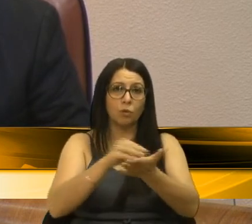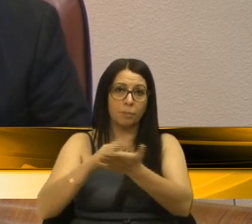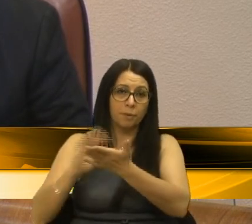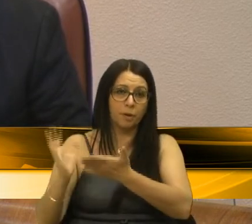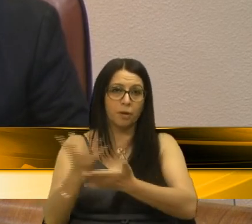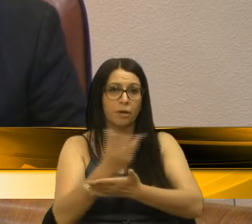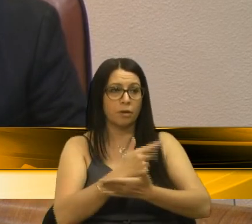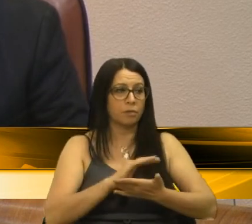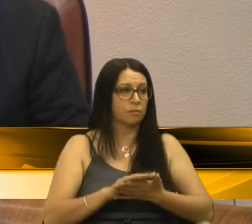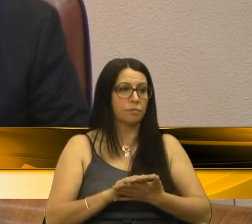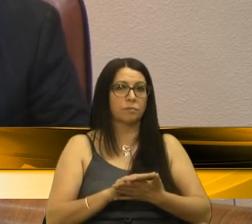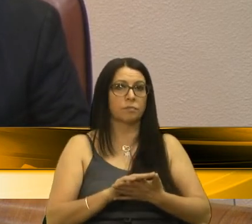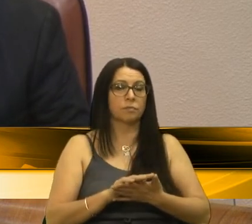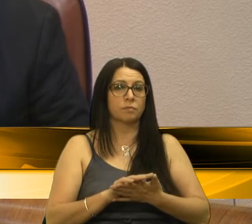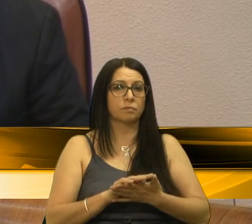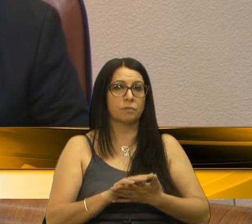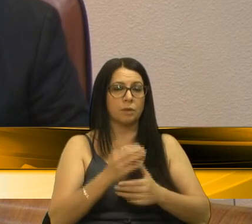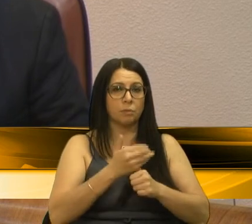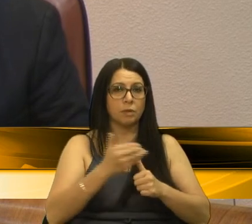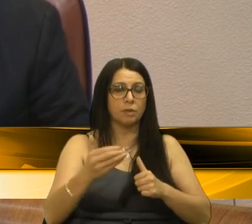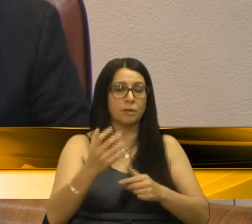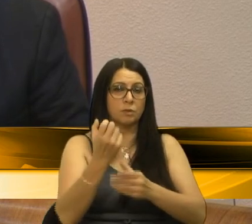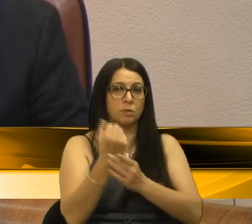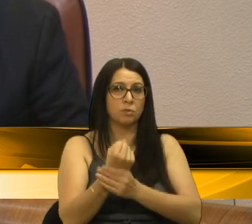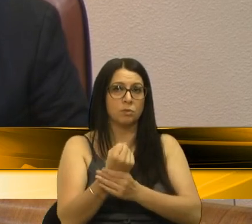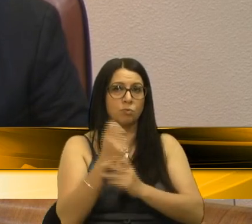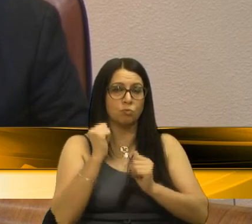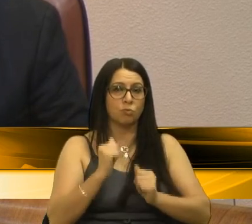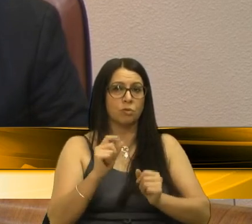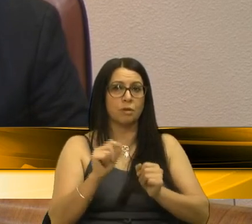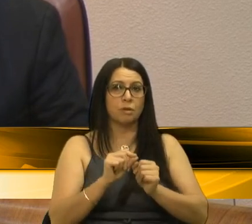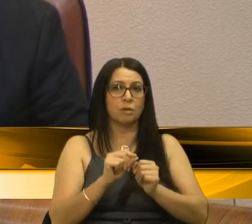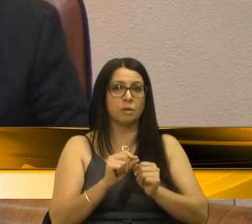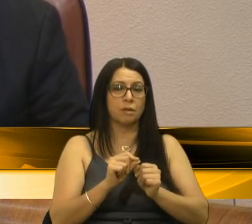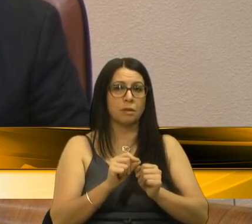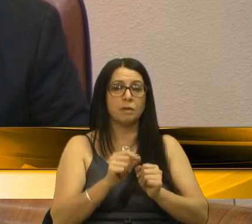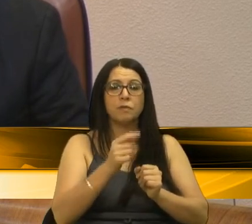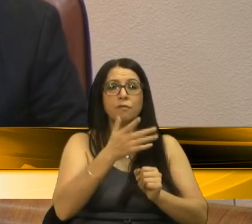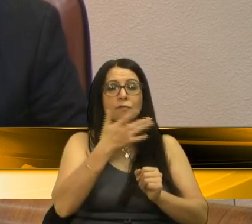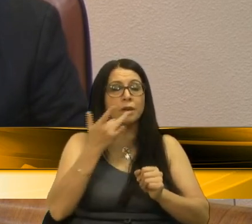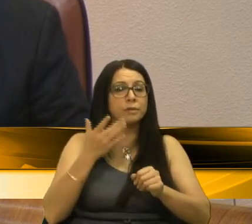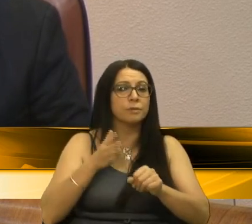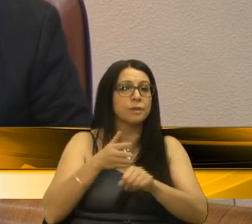ação de mandato de segurança, poderia ter dito fácil acesso